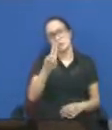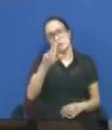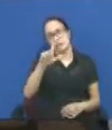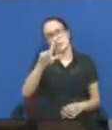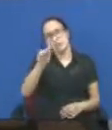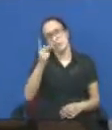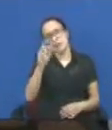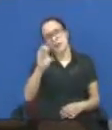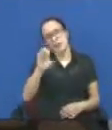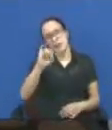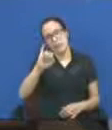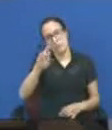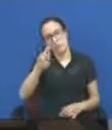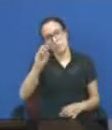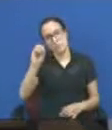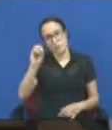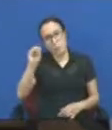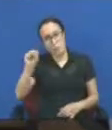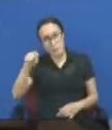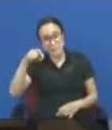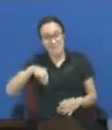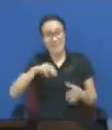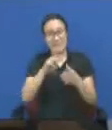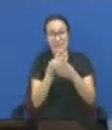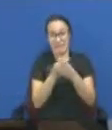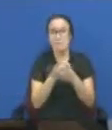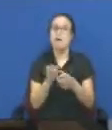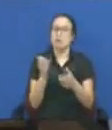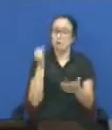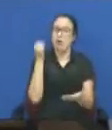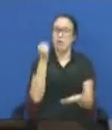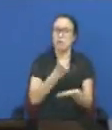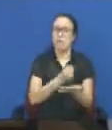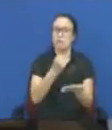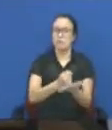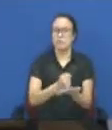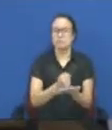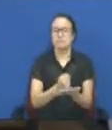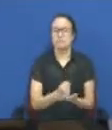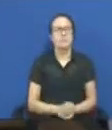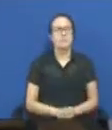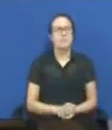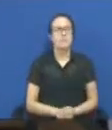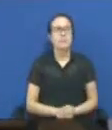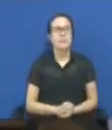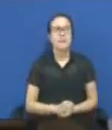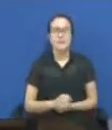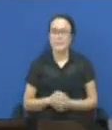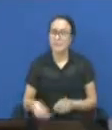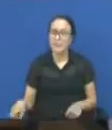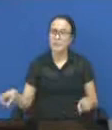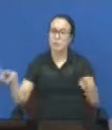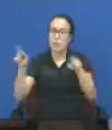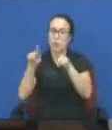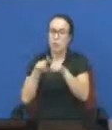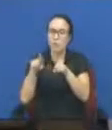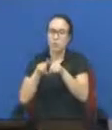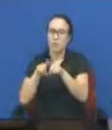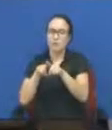além. A Câmara Municipal tem um convênio com a Fundação Casa